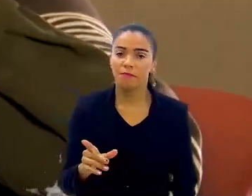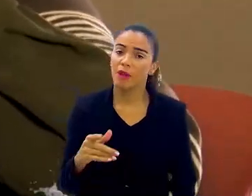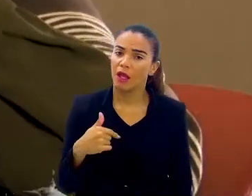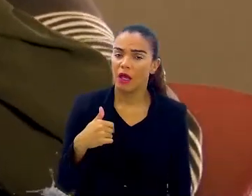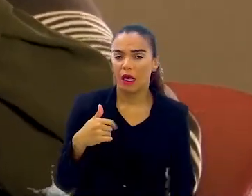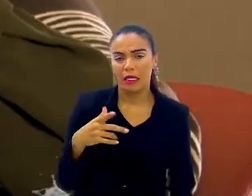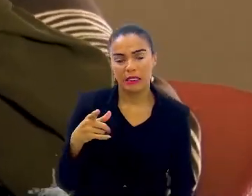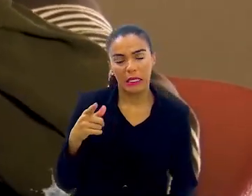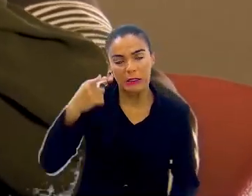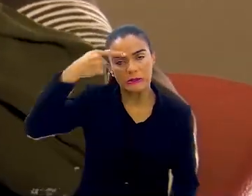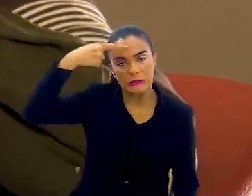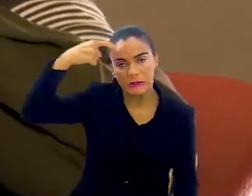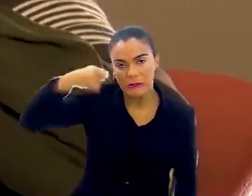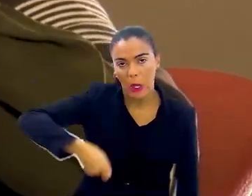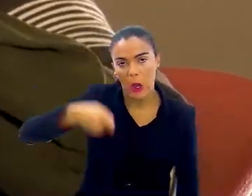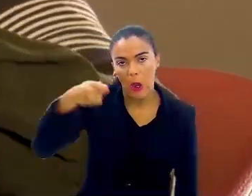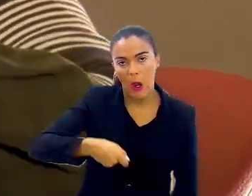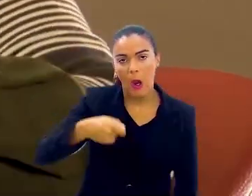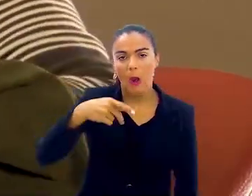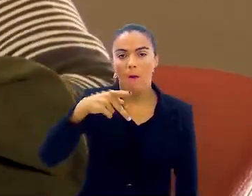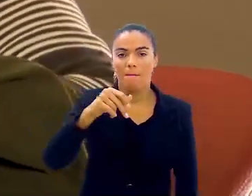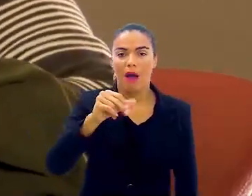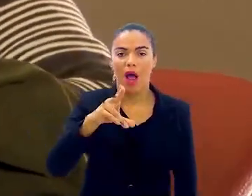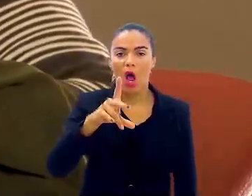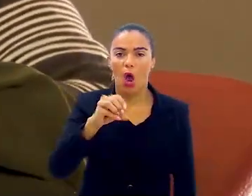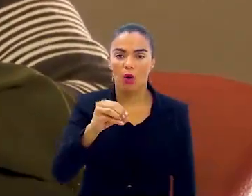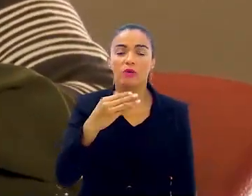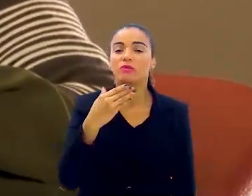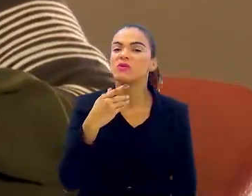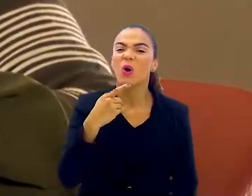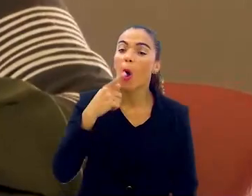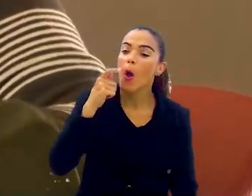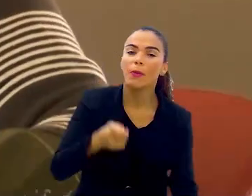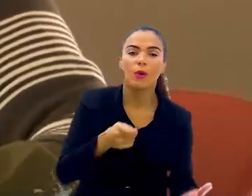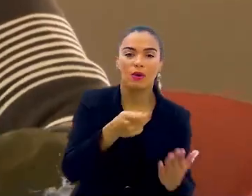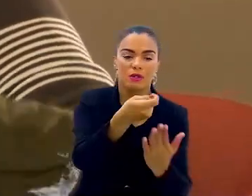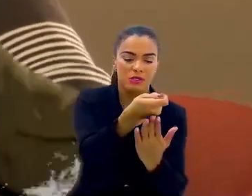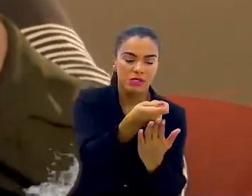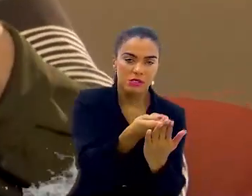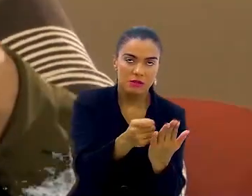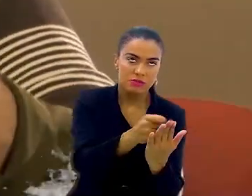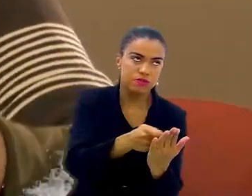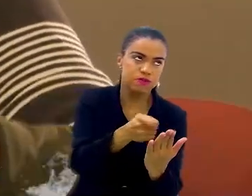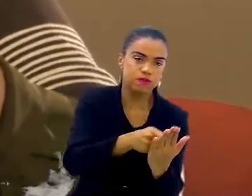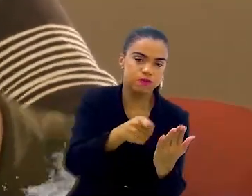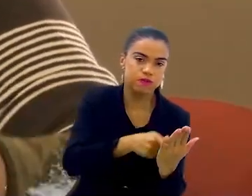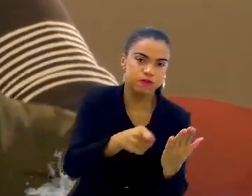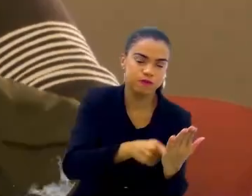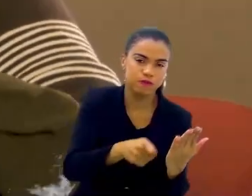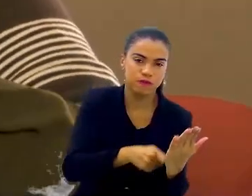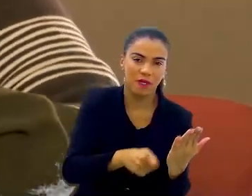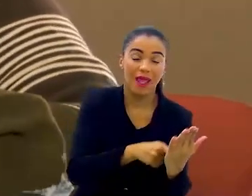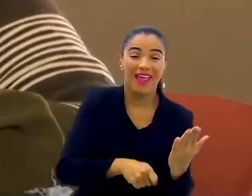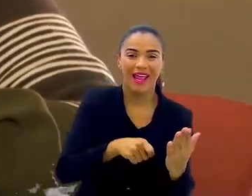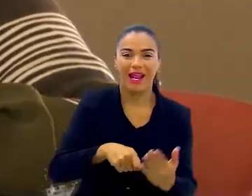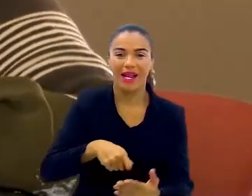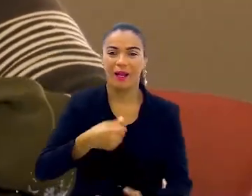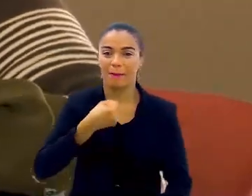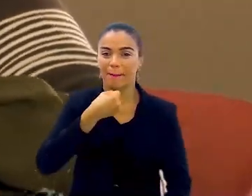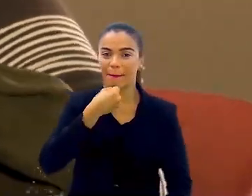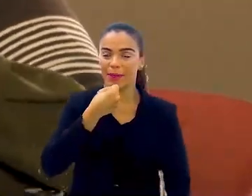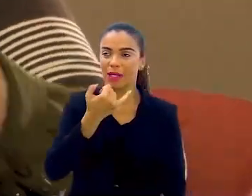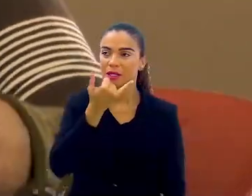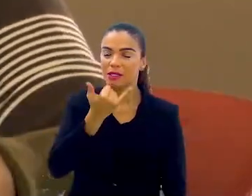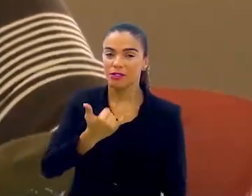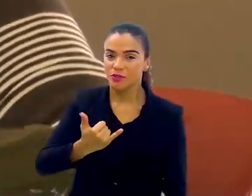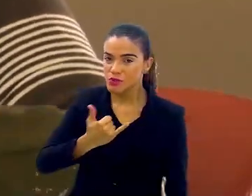Daí eles obrigaram o Paulo a fazer uma carta de retratação que ele leu dentro da Alerj.